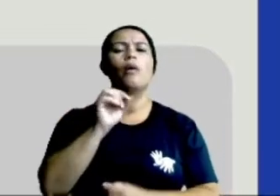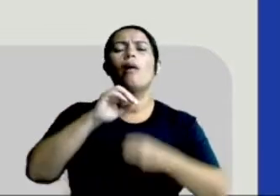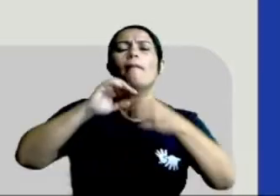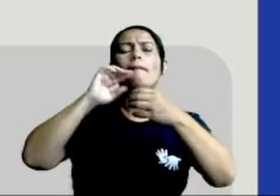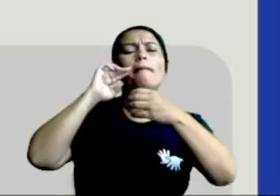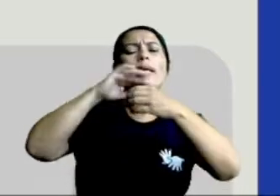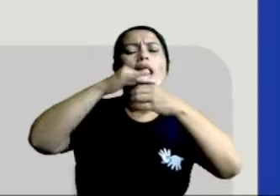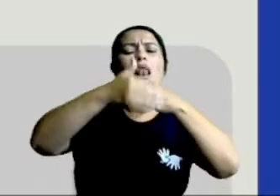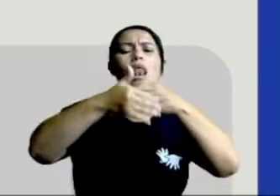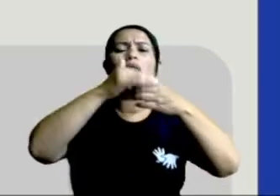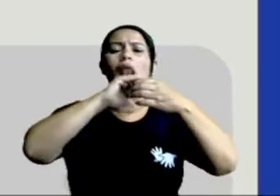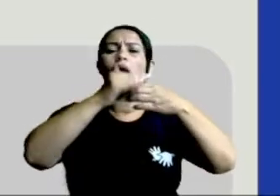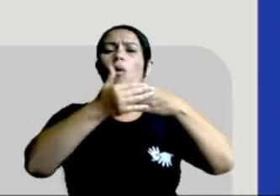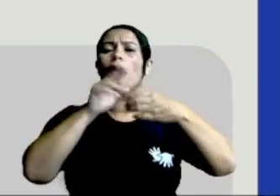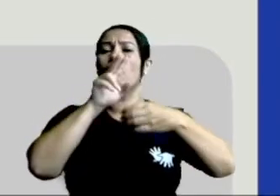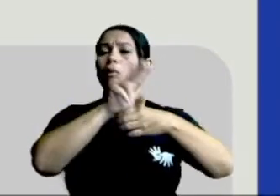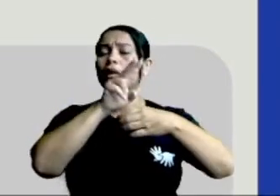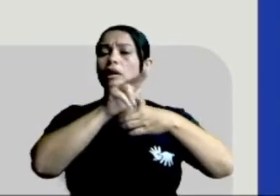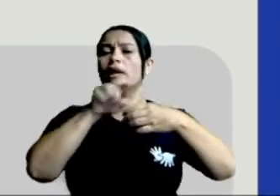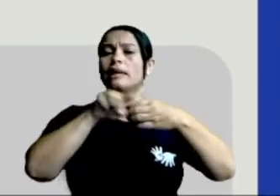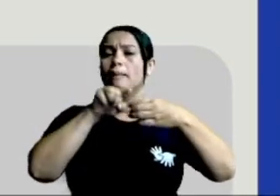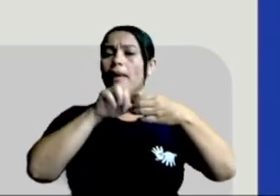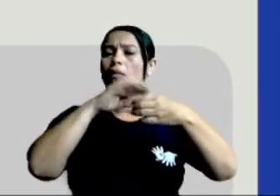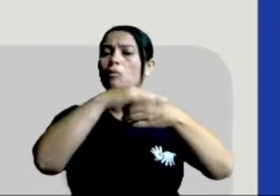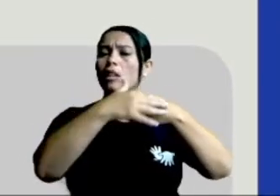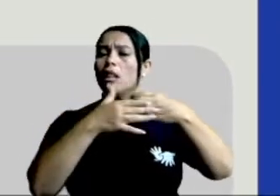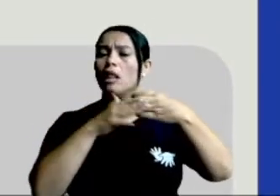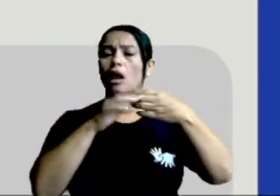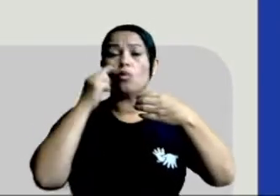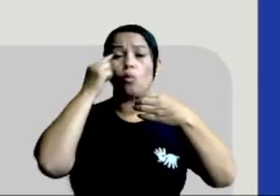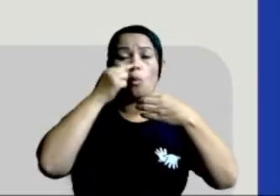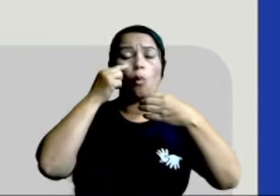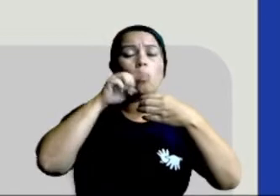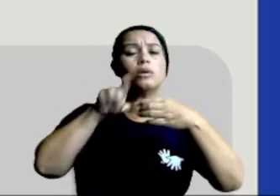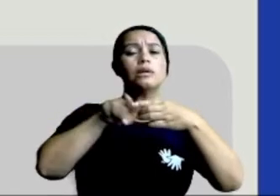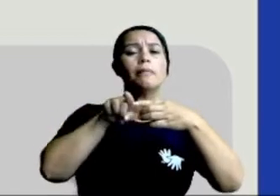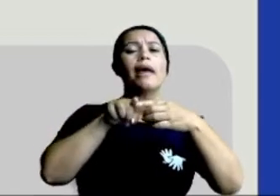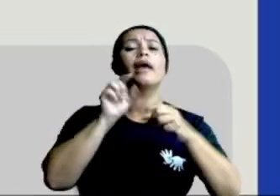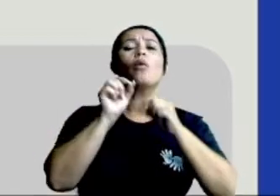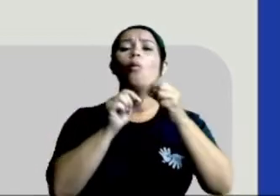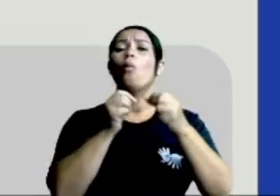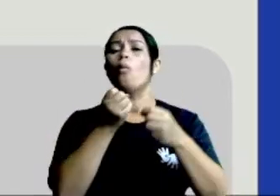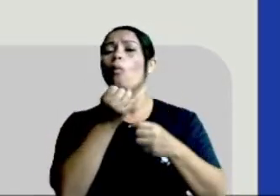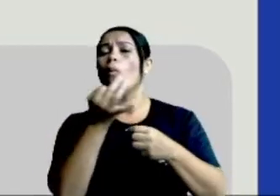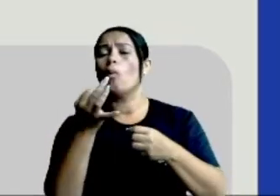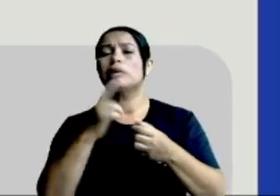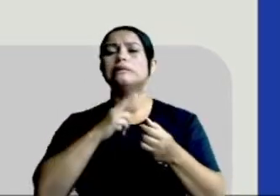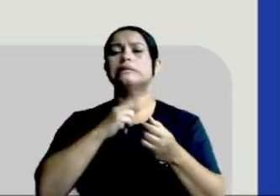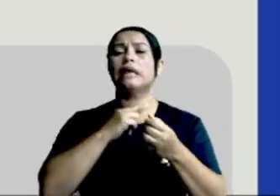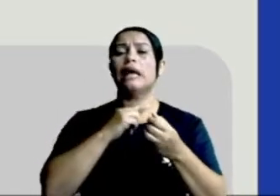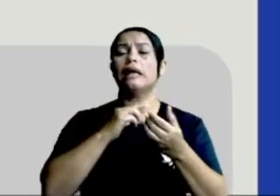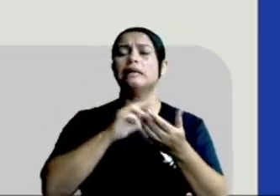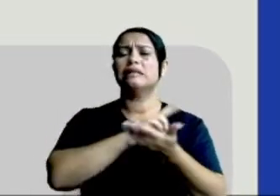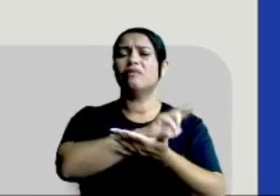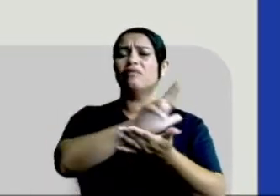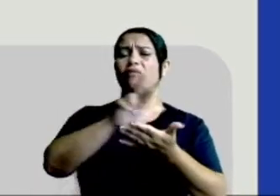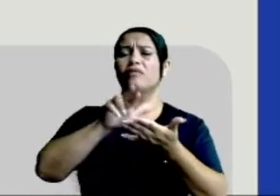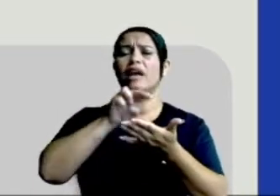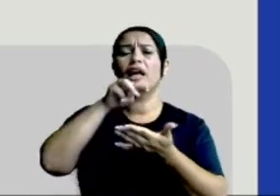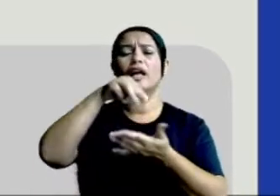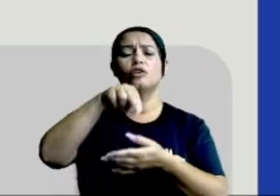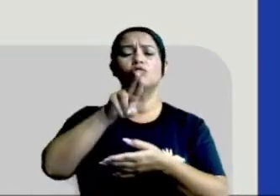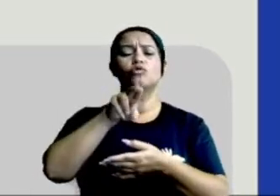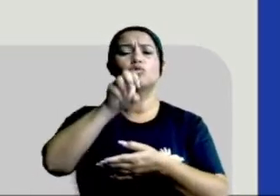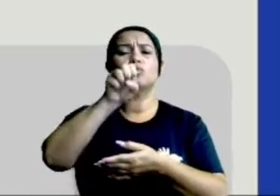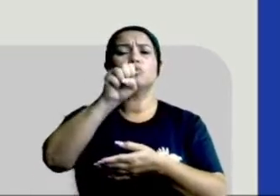olhos, como também a conjuntiva e a esclera. Nosso olho é formado por diversos músculos, cerca de